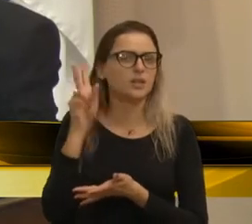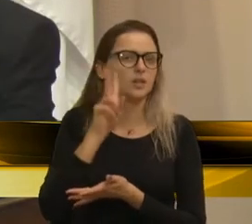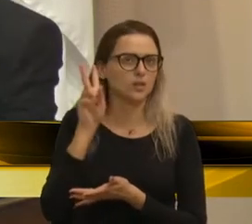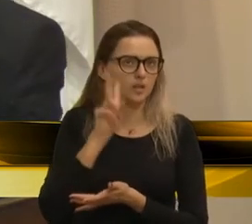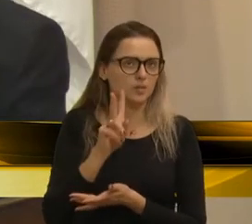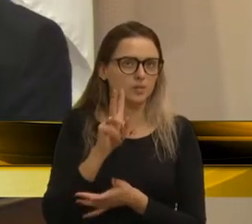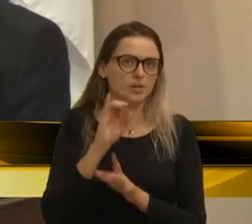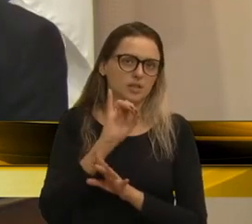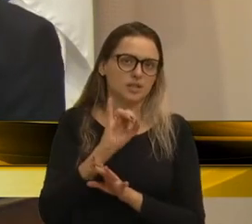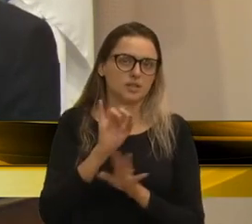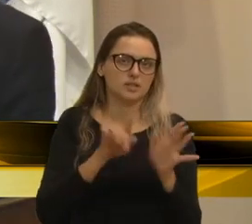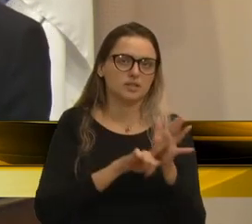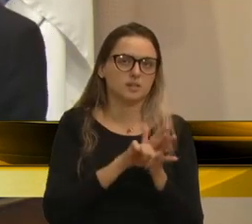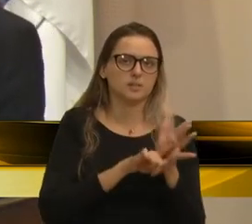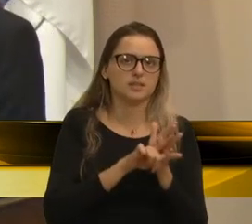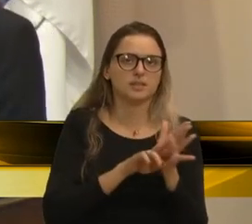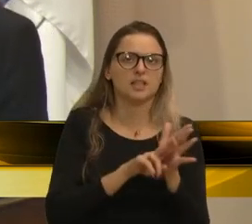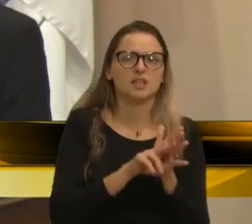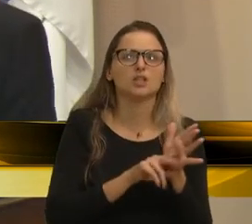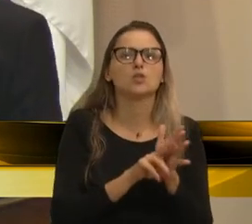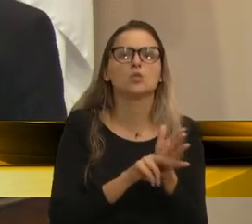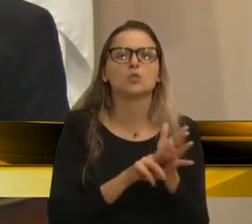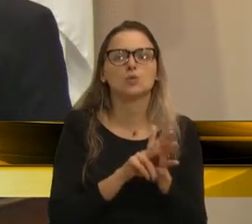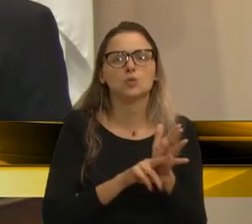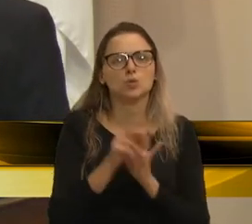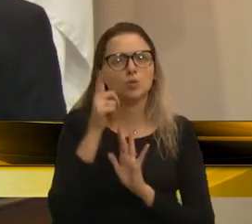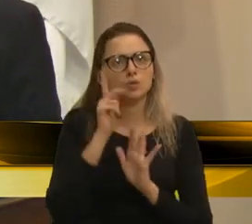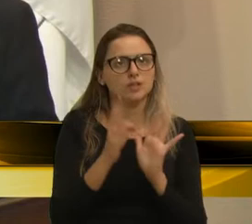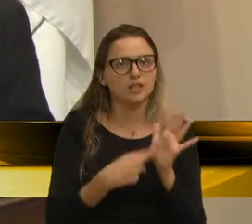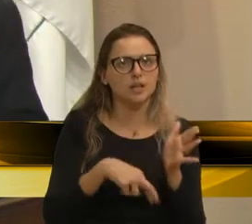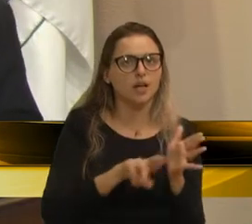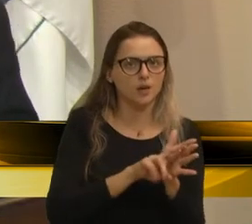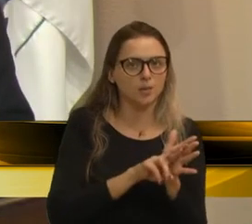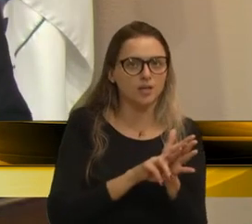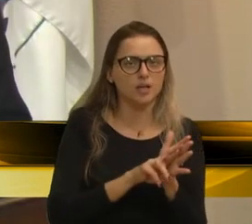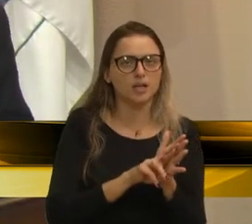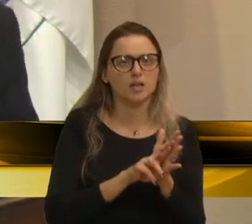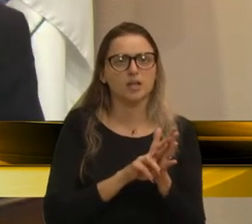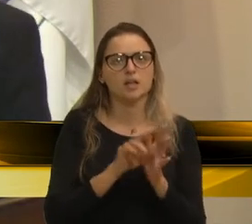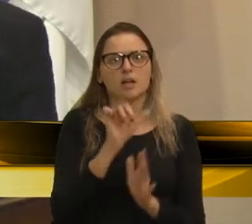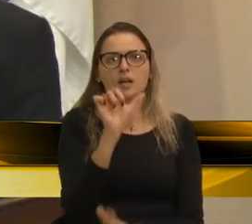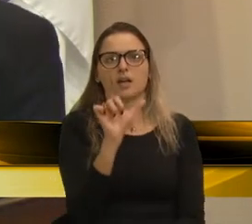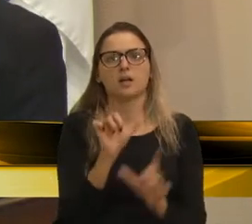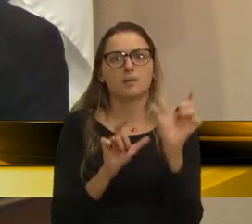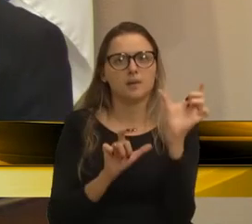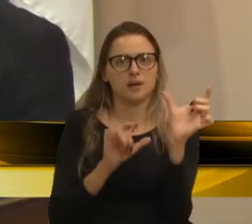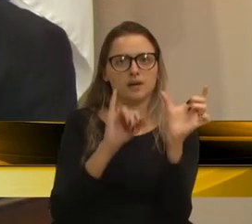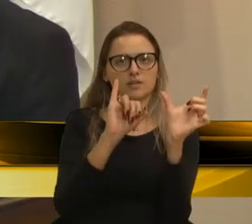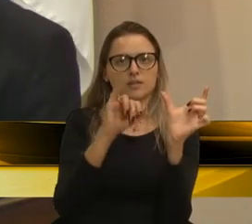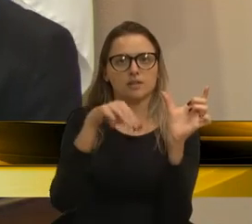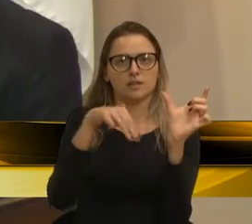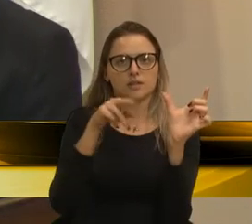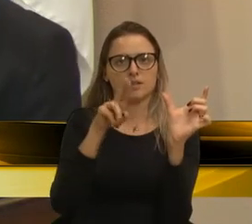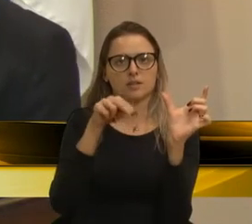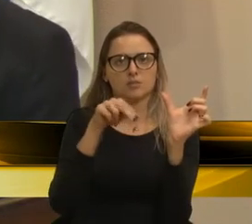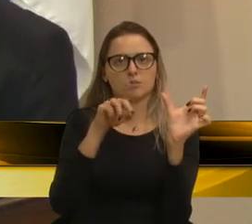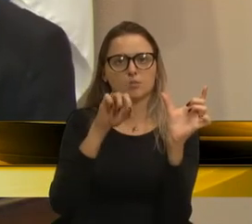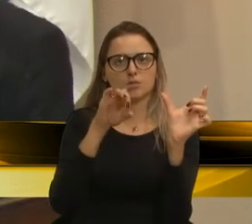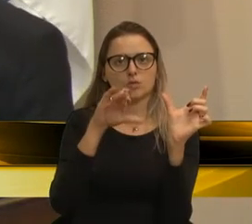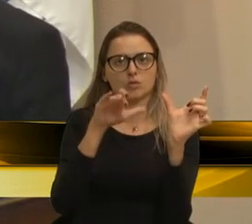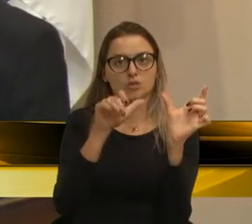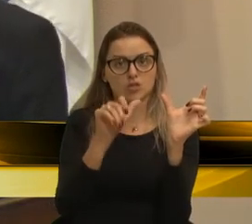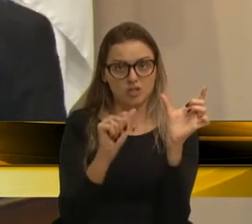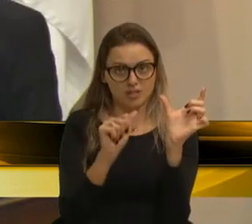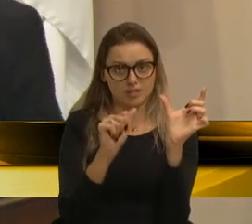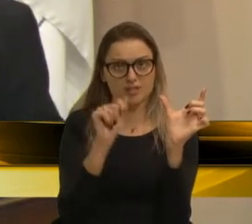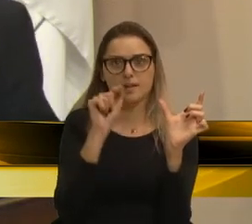se a gente colocar aí no Google a gente vai retomar ela, de que o termo imundícia era um termo leve.